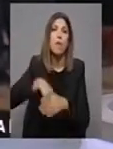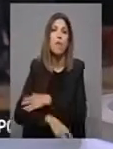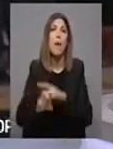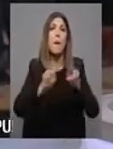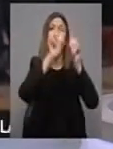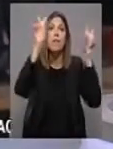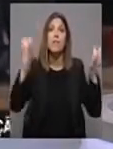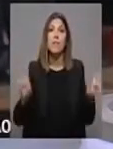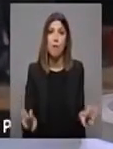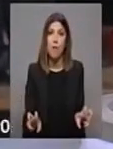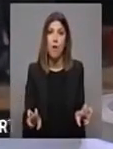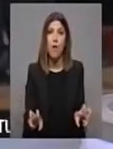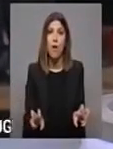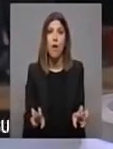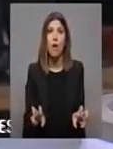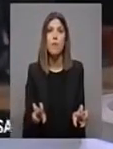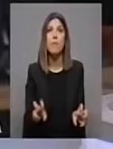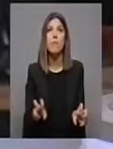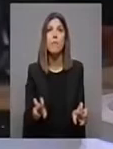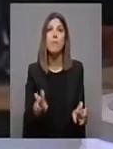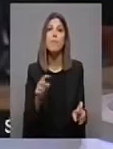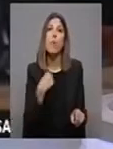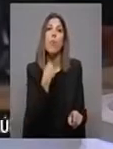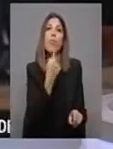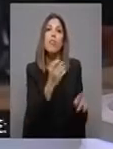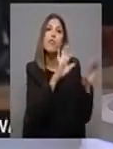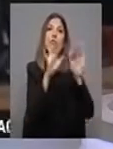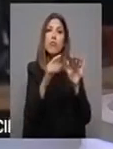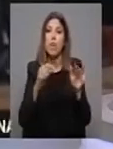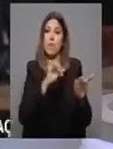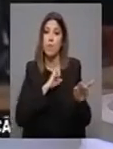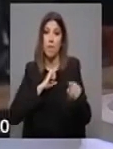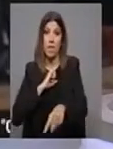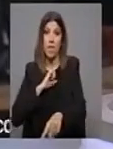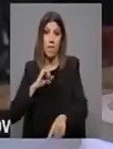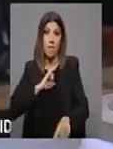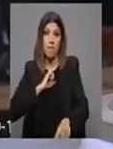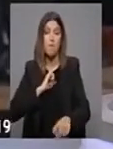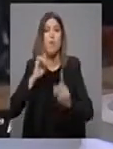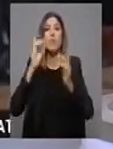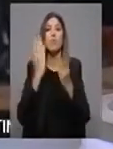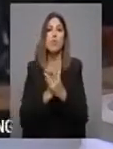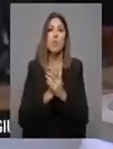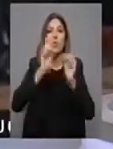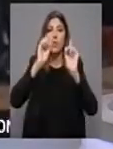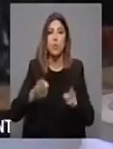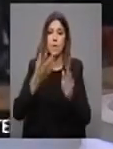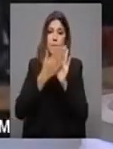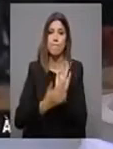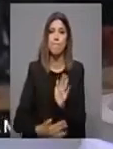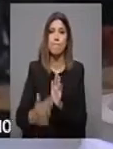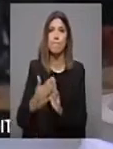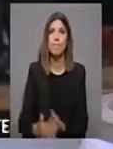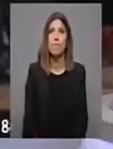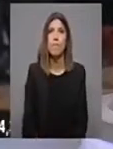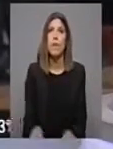Bupi, vai lá e diz, esta é a minha propriedade, e a partir daqui lança o próprio processo online. Portanto, na prática, é um